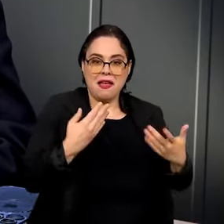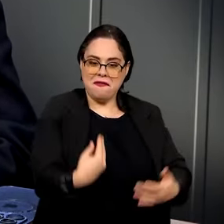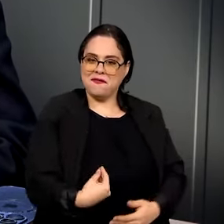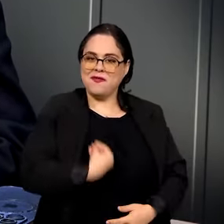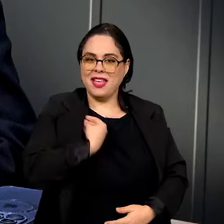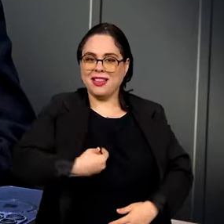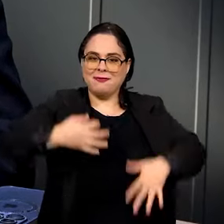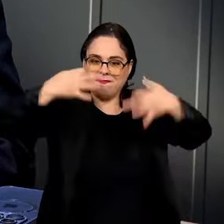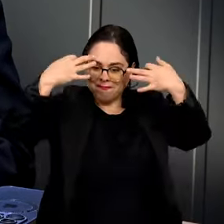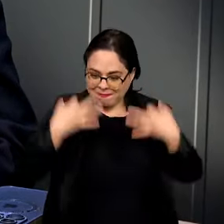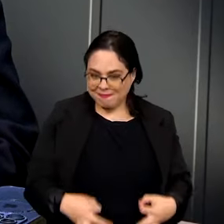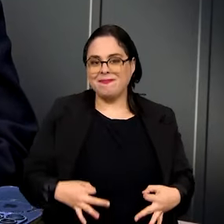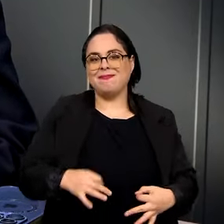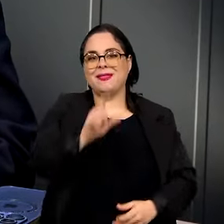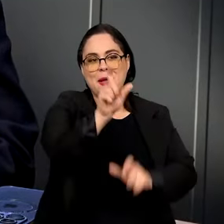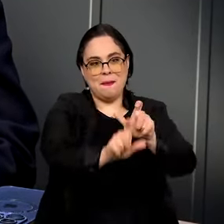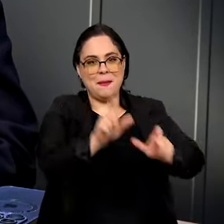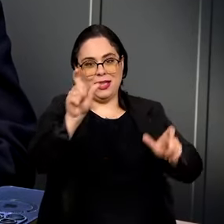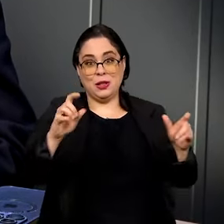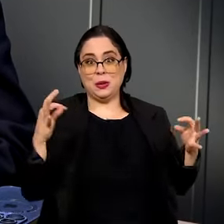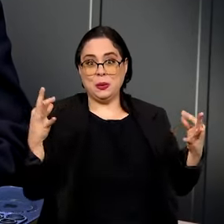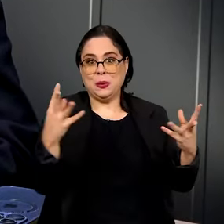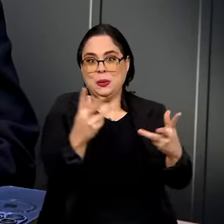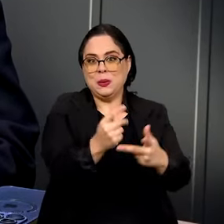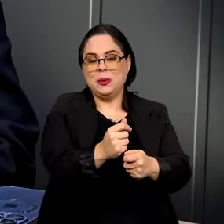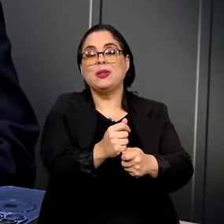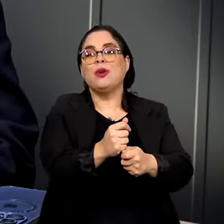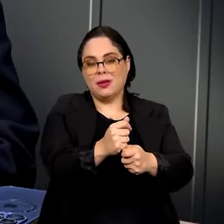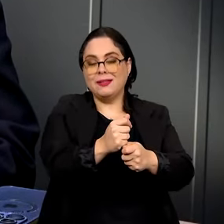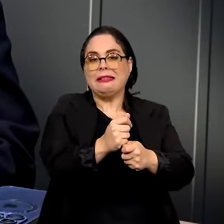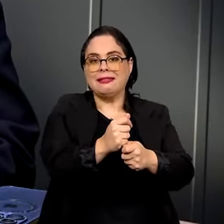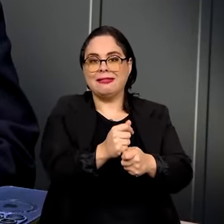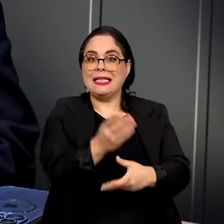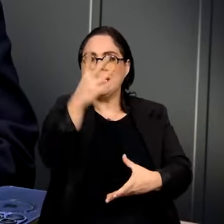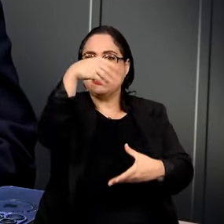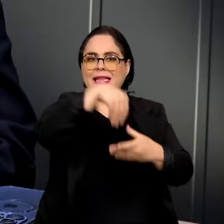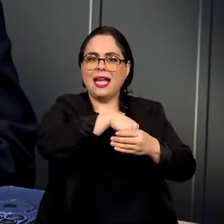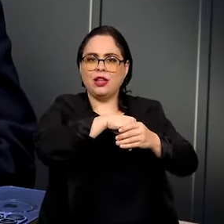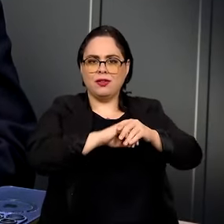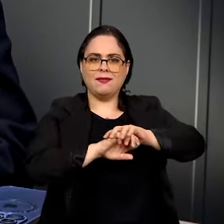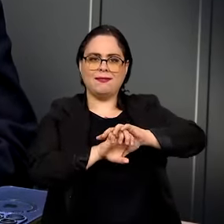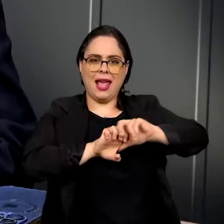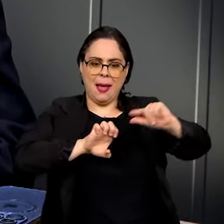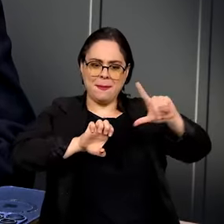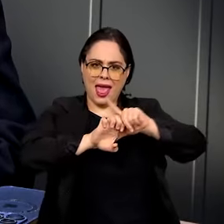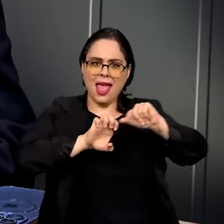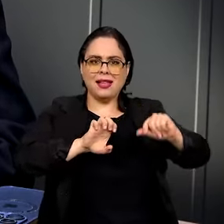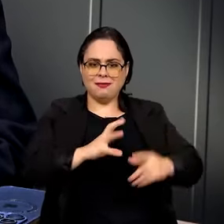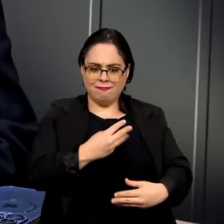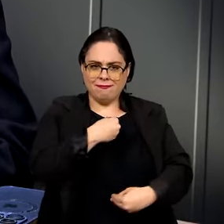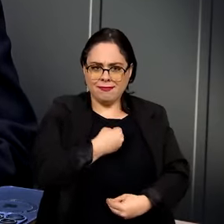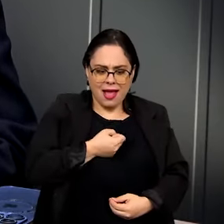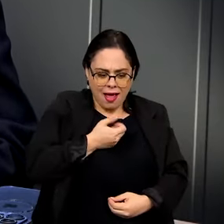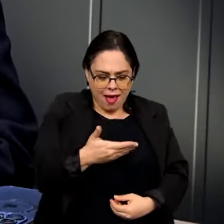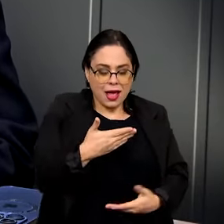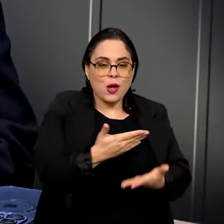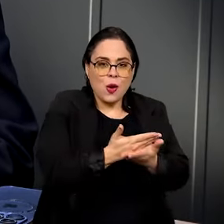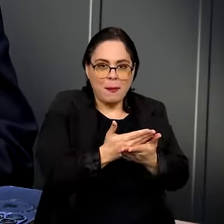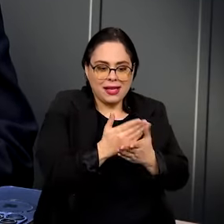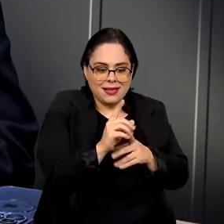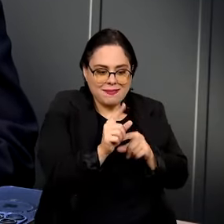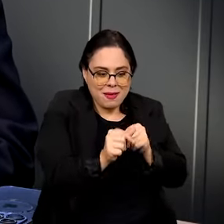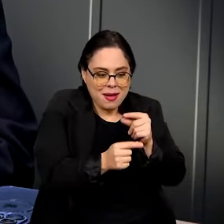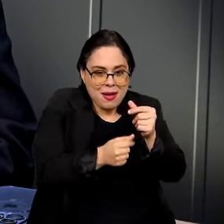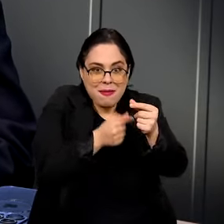negócios e dar uma vida digna a essas pessoas né que ao empreender